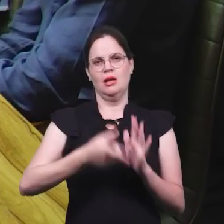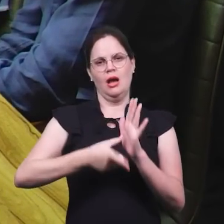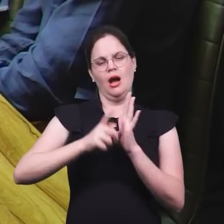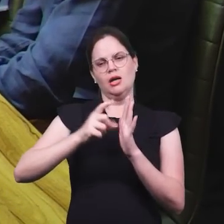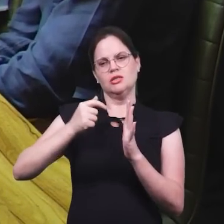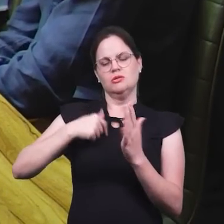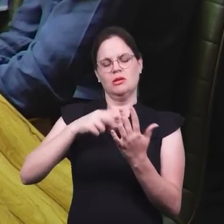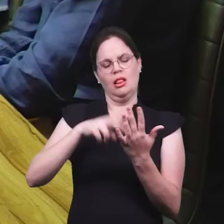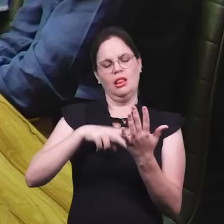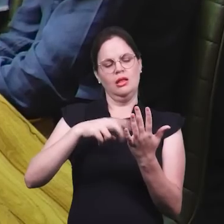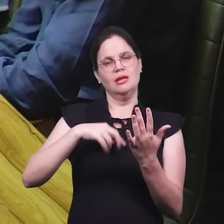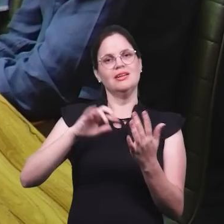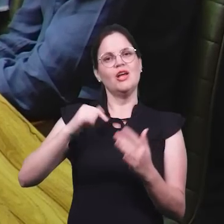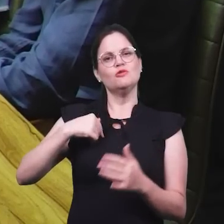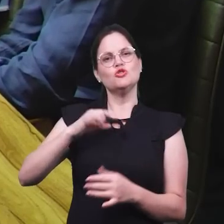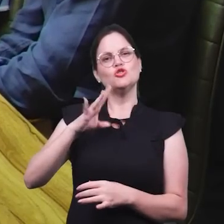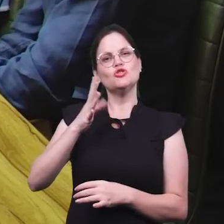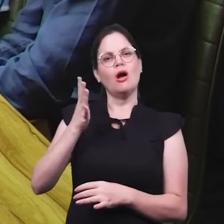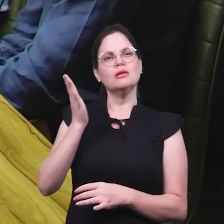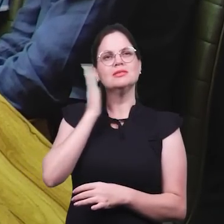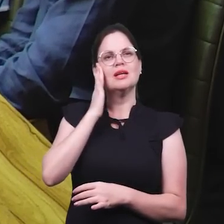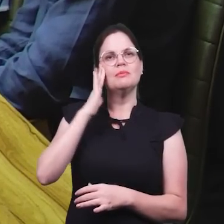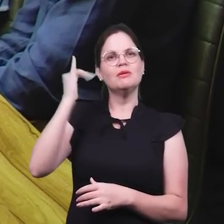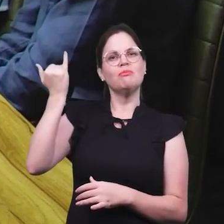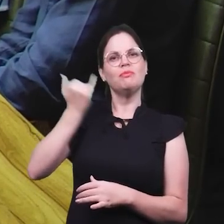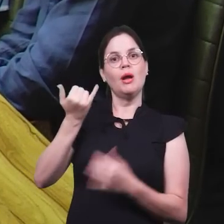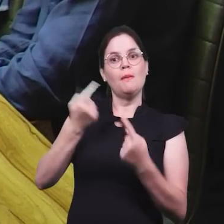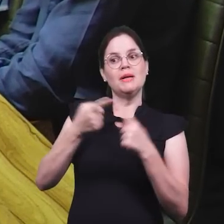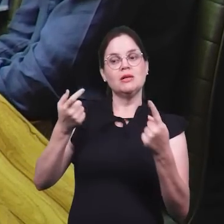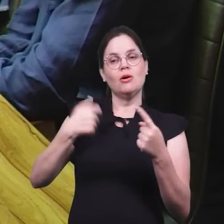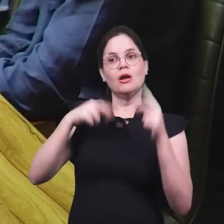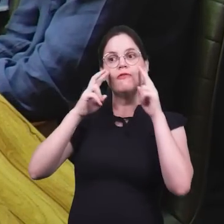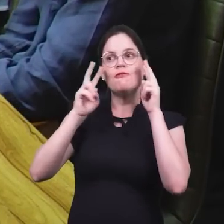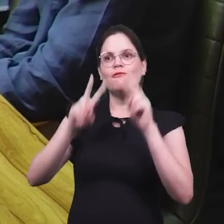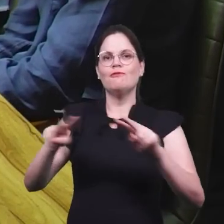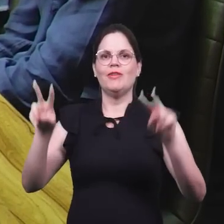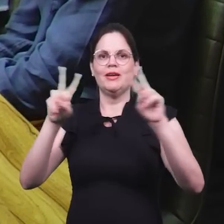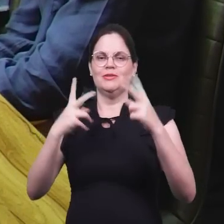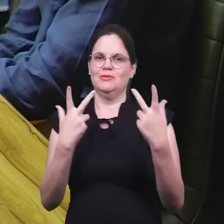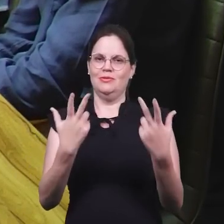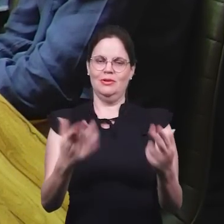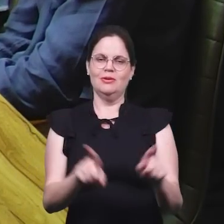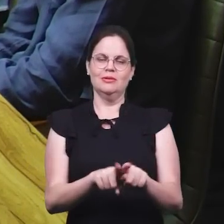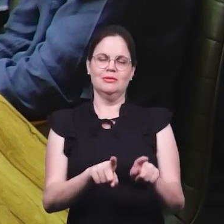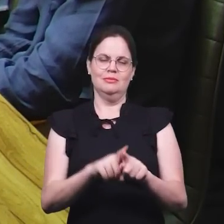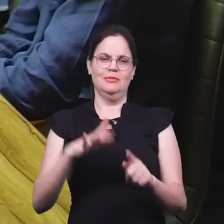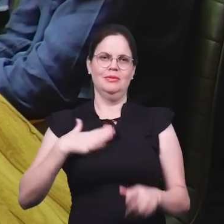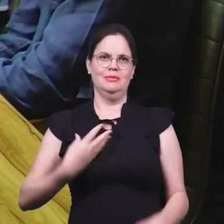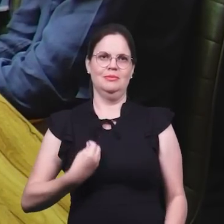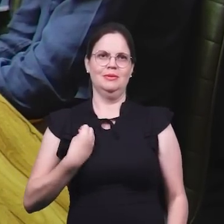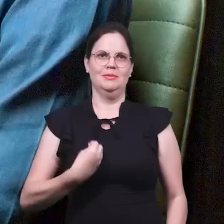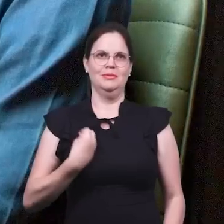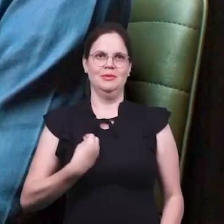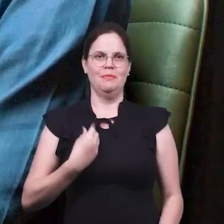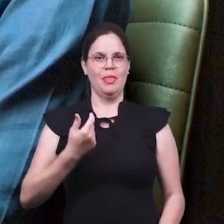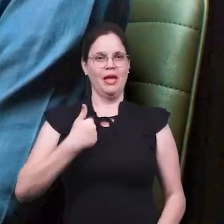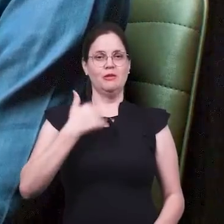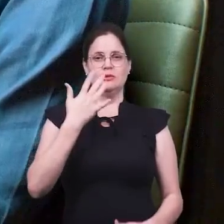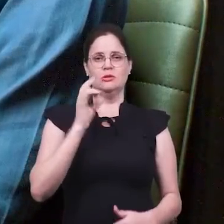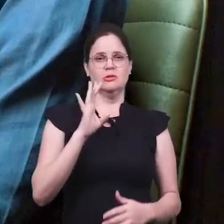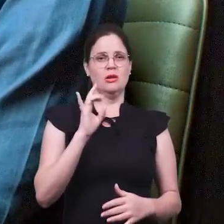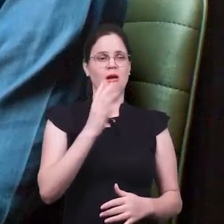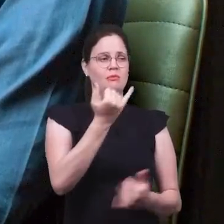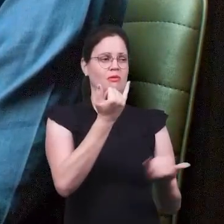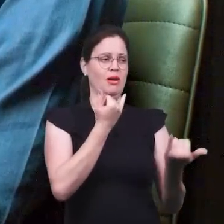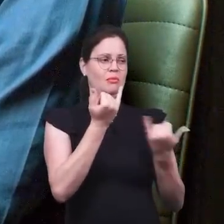só de ouvir falar, mas agora os meus olhos veem. Uhum. Ou seja, isso aconteceu pra mim também. Só conhecer de ouvir